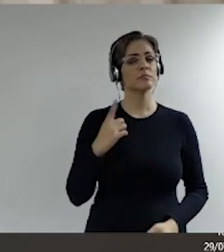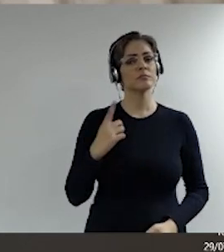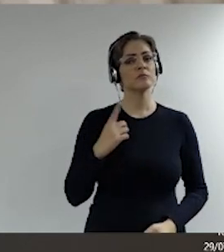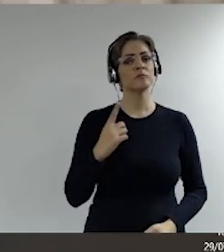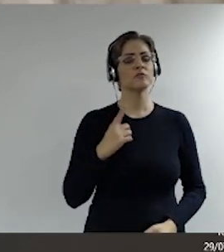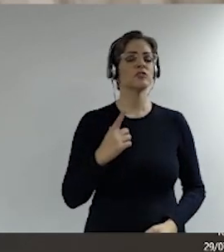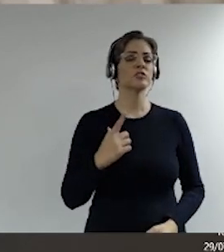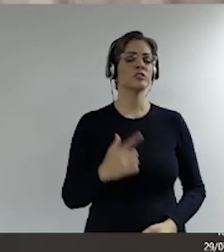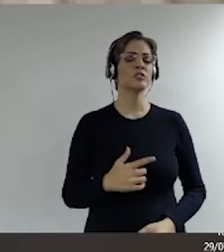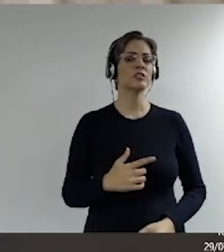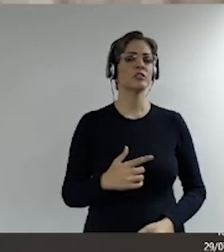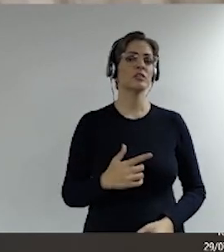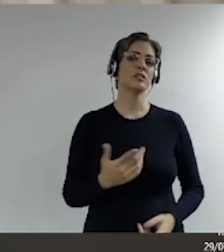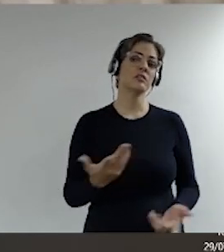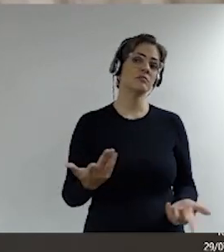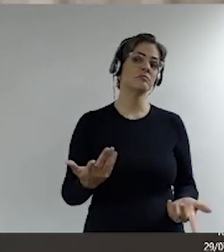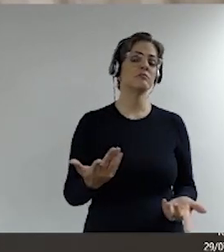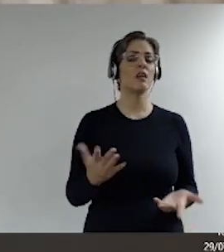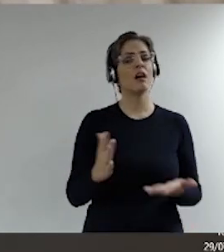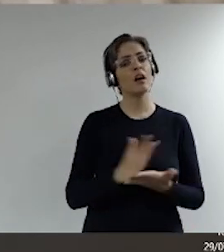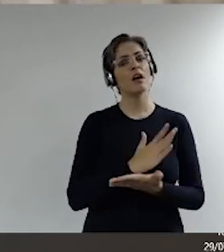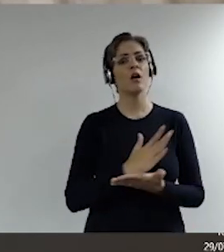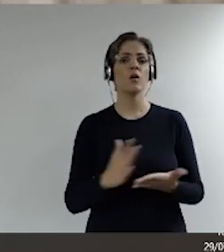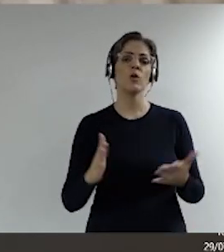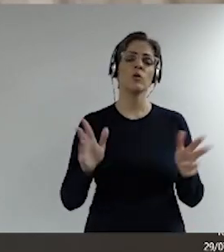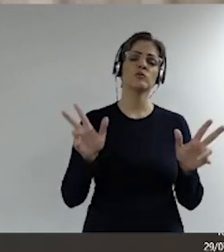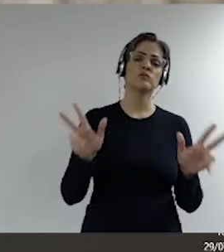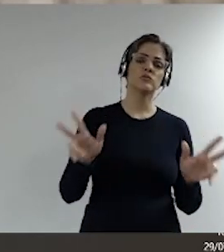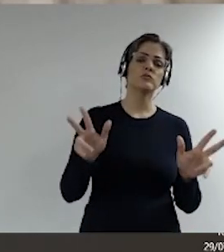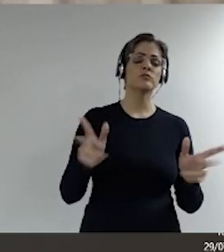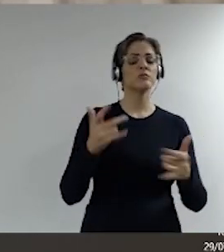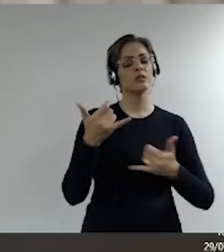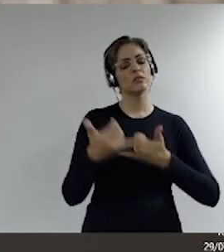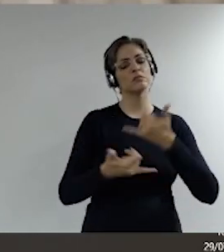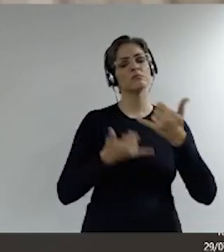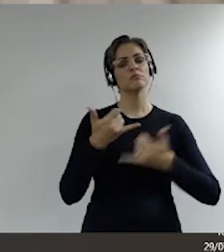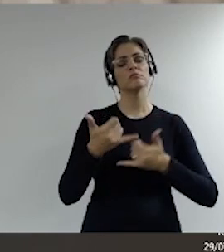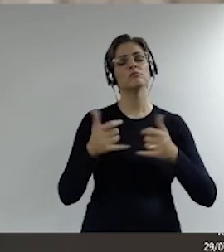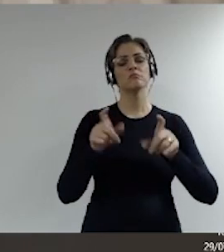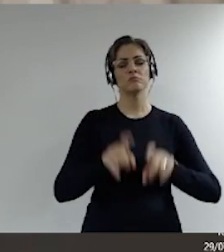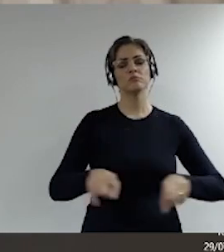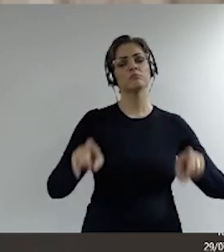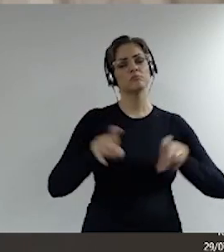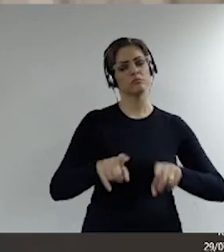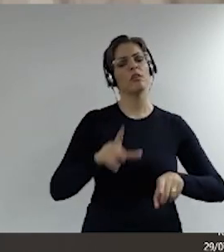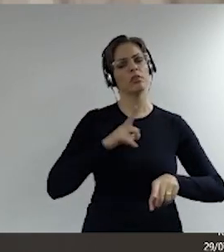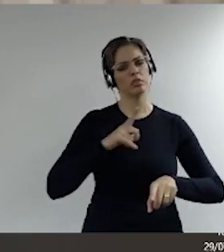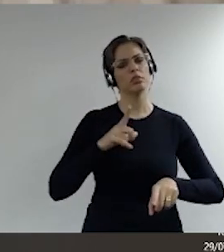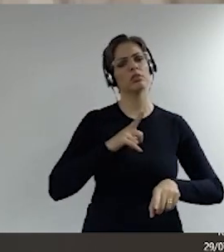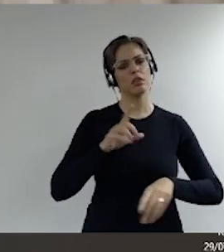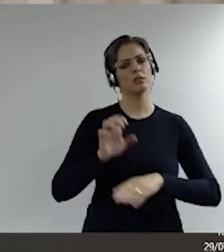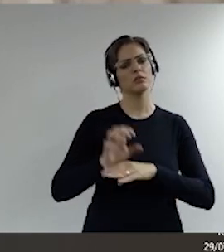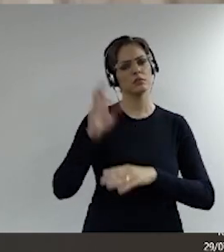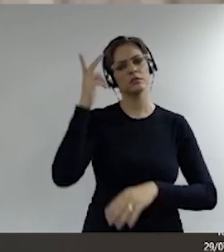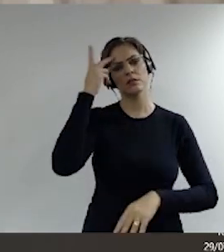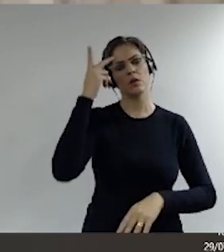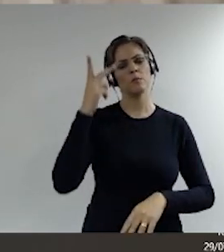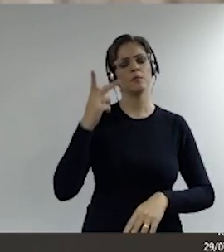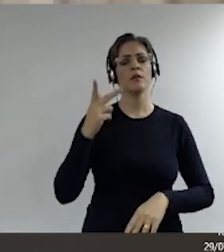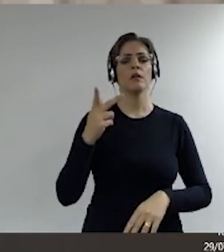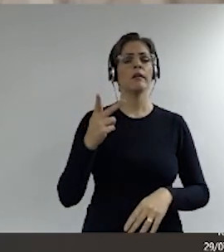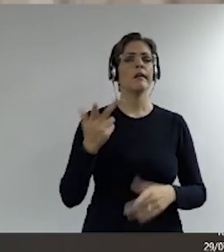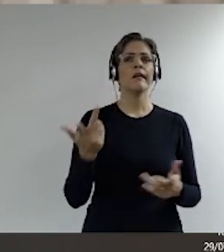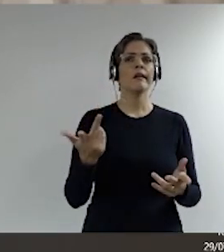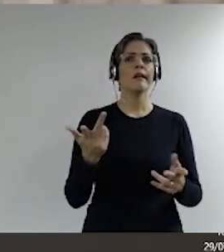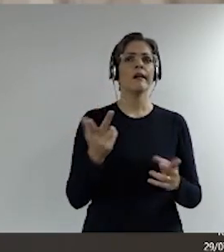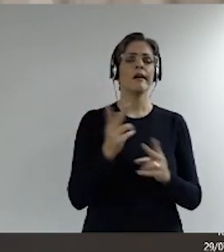de eletrônicas, de formas de entretenimento eletrônico. Portanto, a Advocacia de São Paulo tem à disposição aulas de